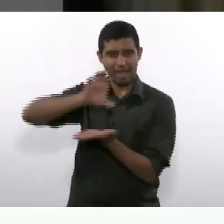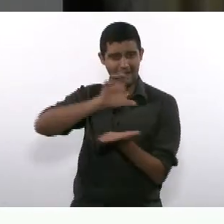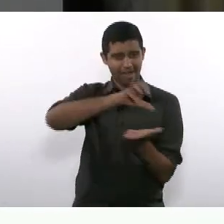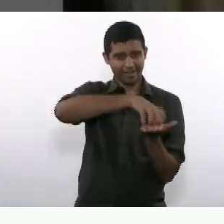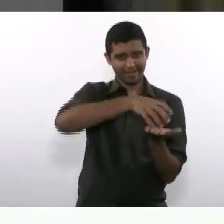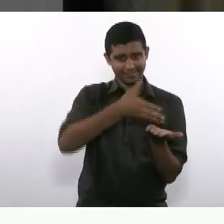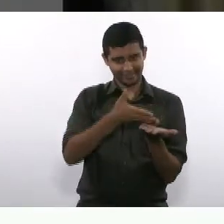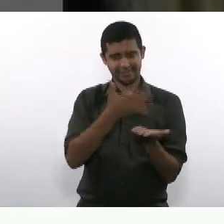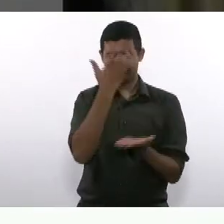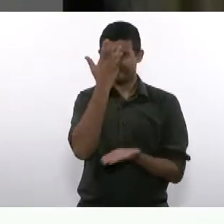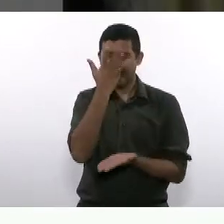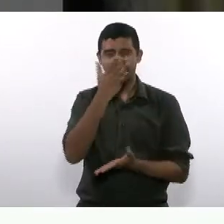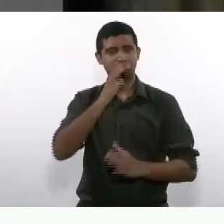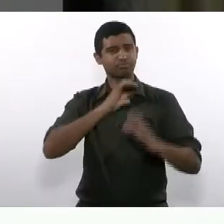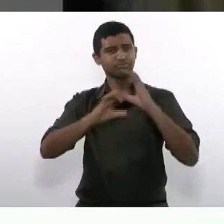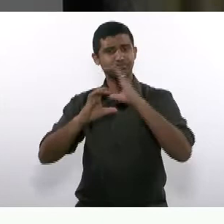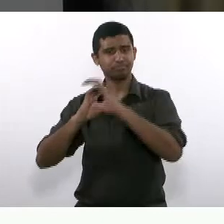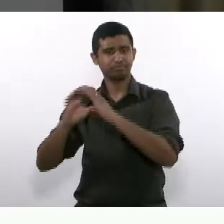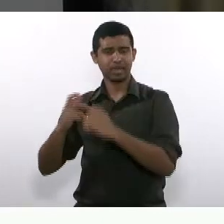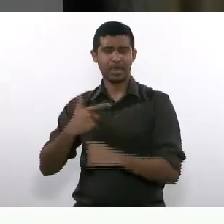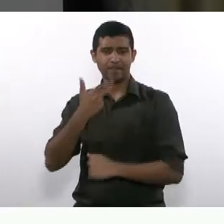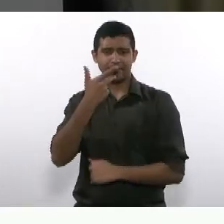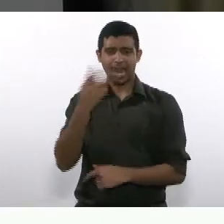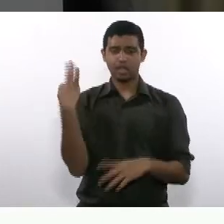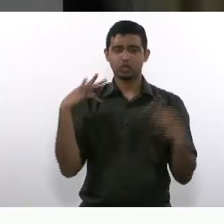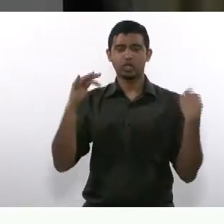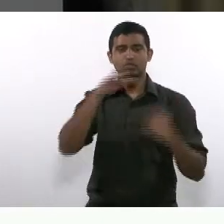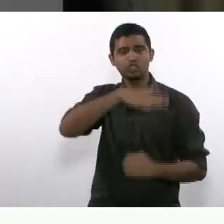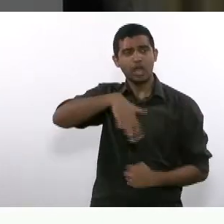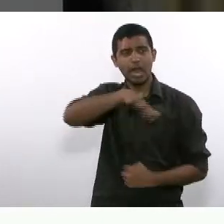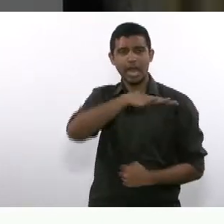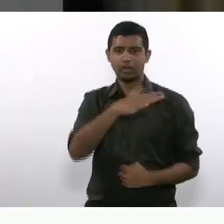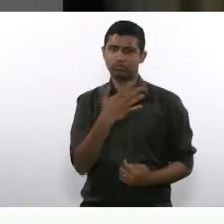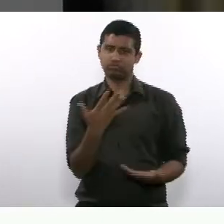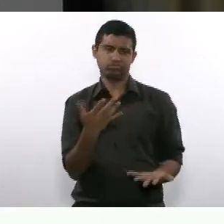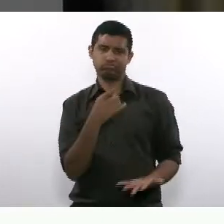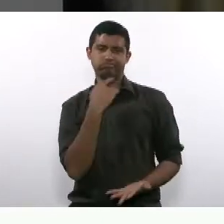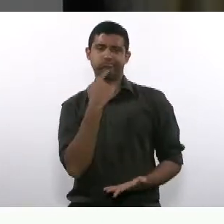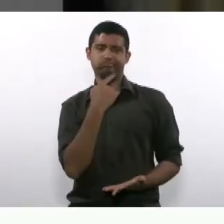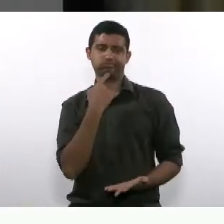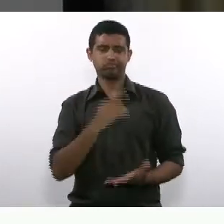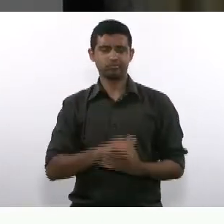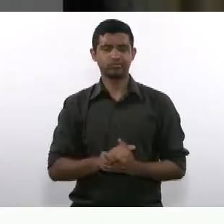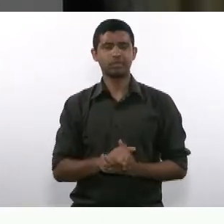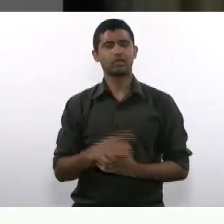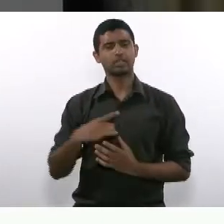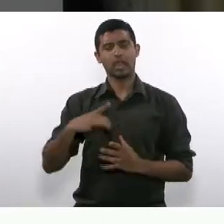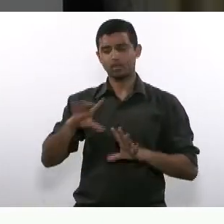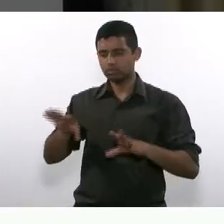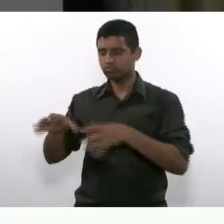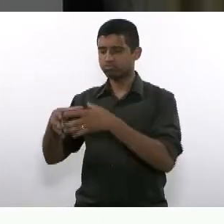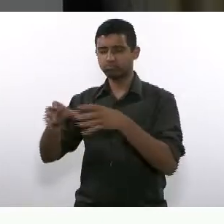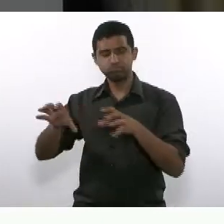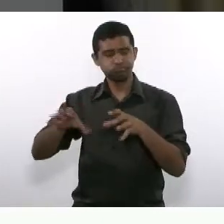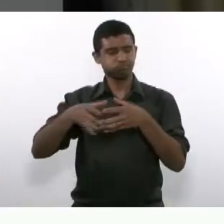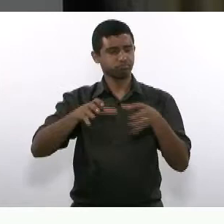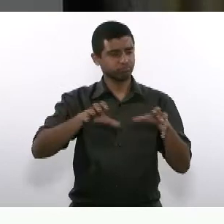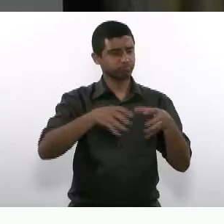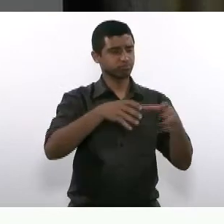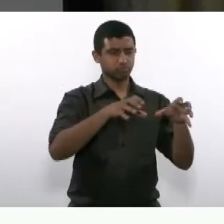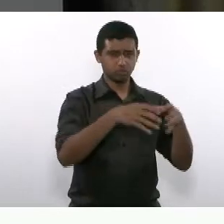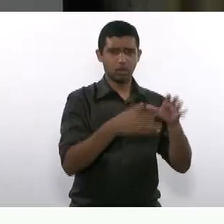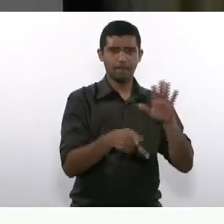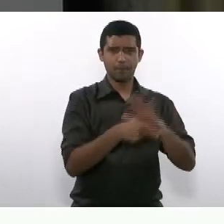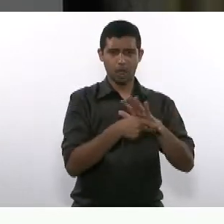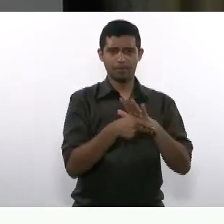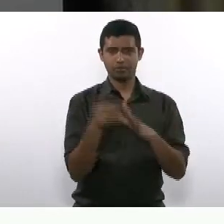interlocução. Não adianta a gente falar em turismo geral para todo mundo, então a gente reúne os grupos que atuam em cada uma dessas áreas do